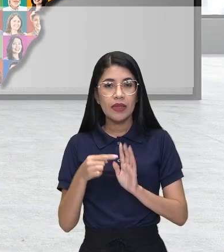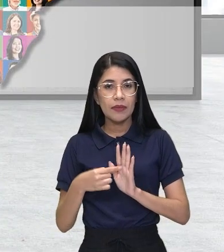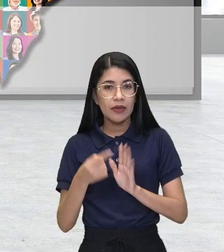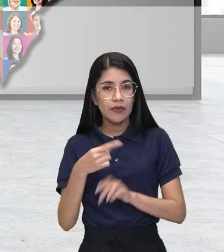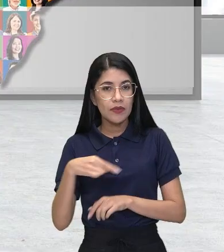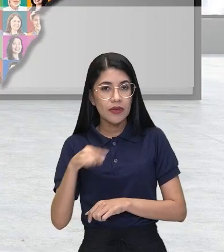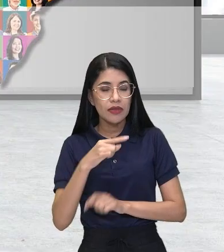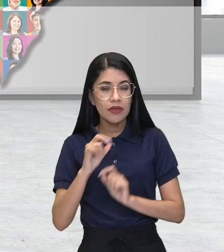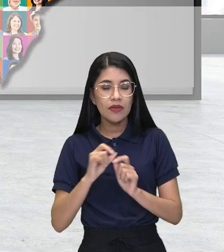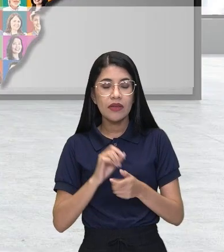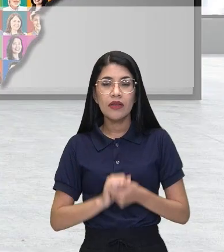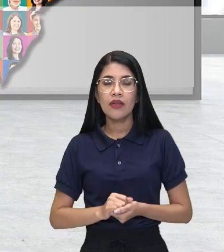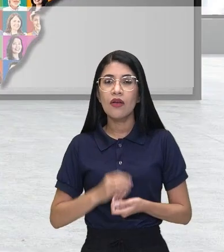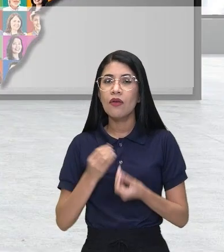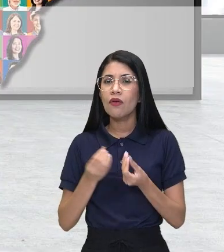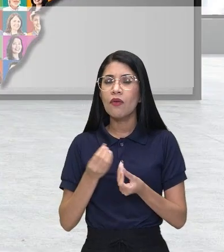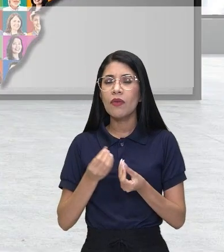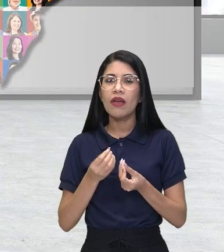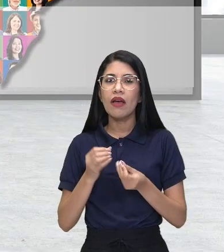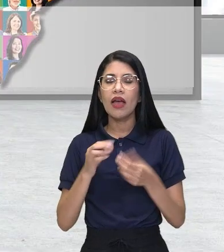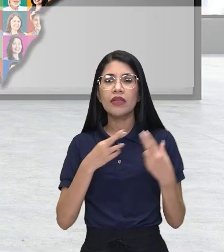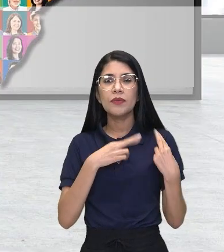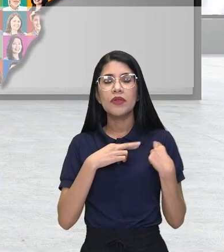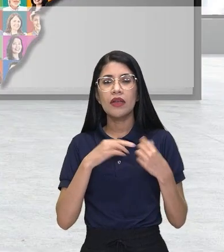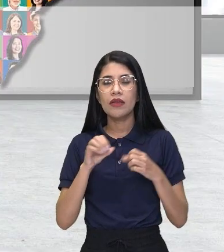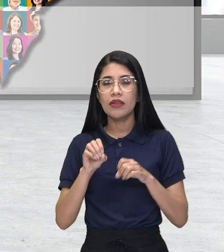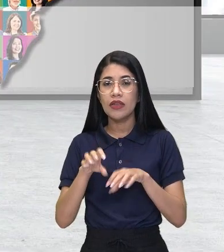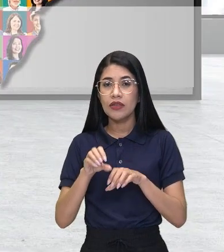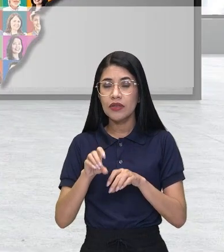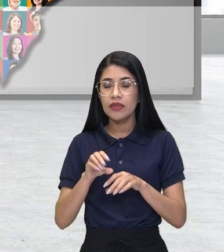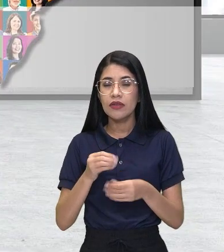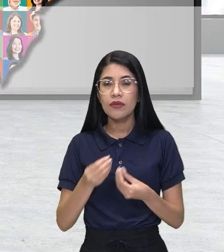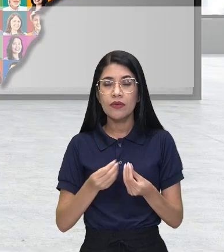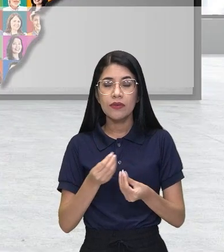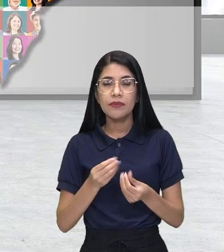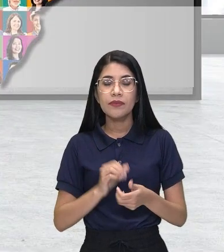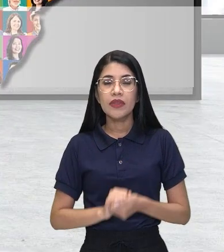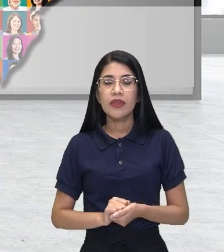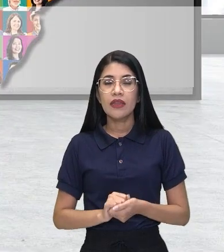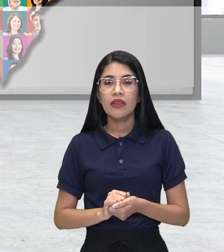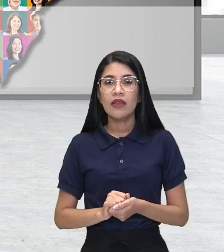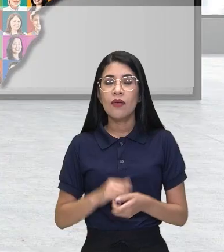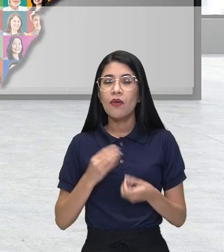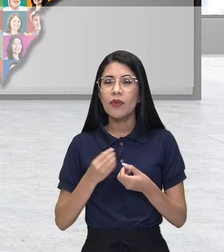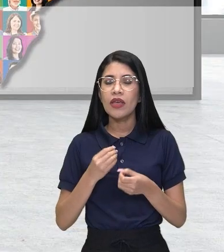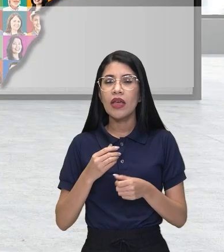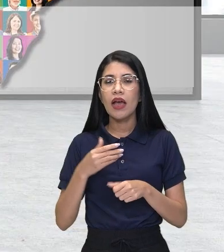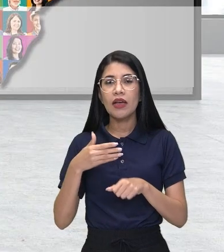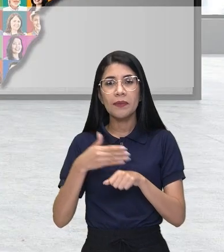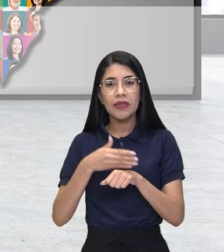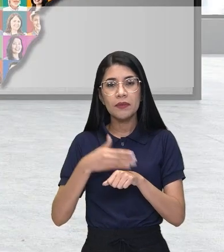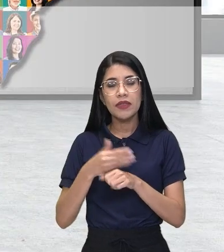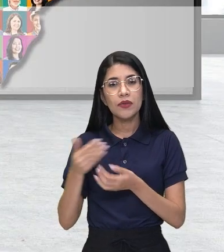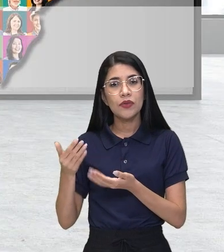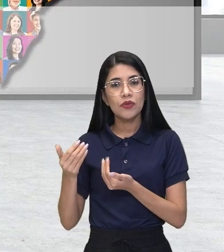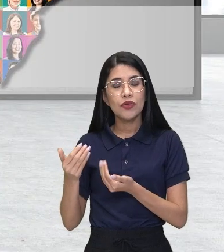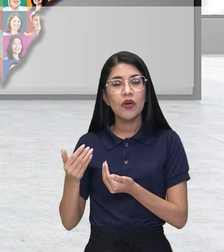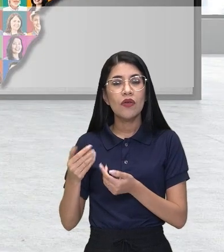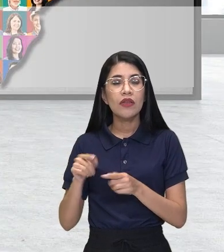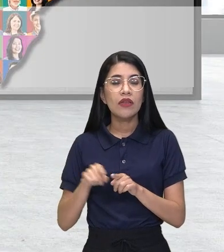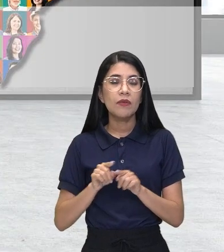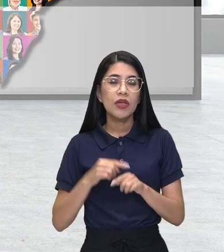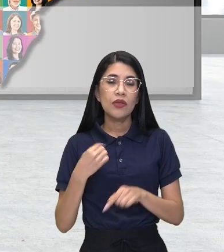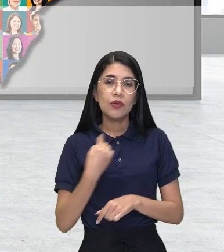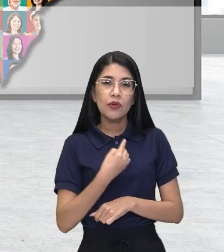isso, é o próprio papel da educação, né? A presença dos jovens nesse entendimento. Nós que estamos aí, né,